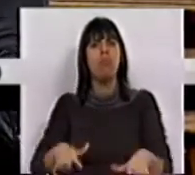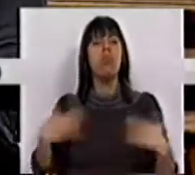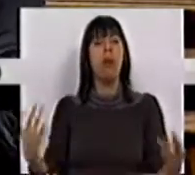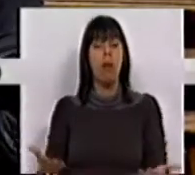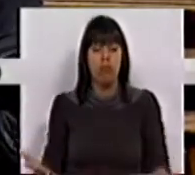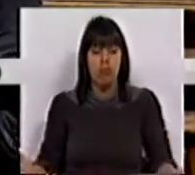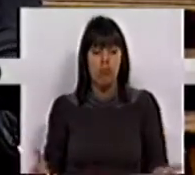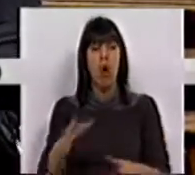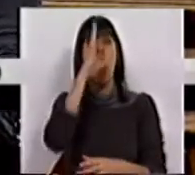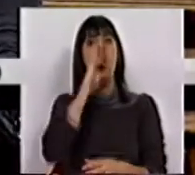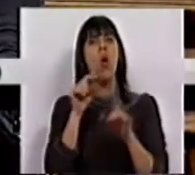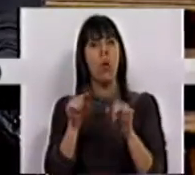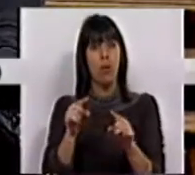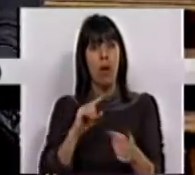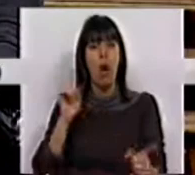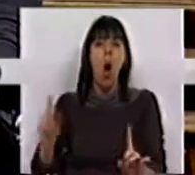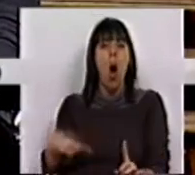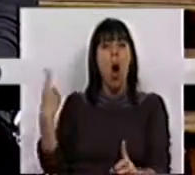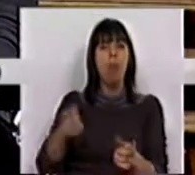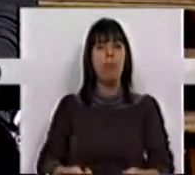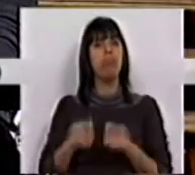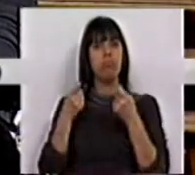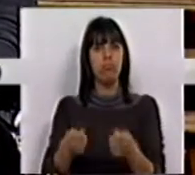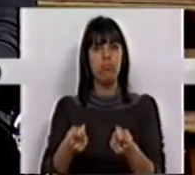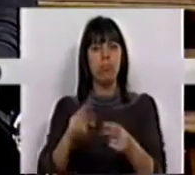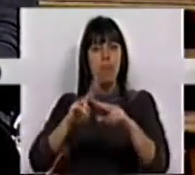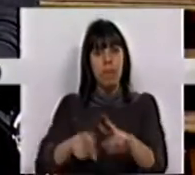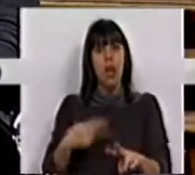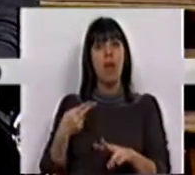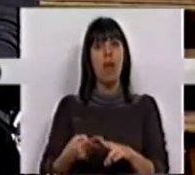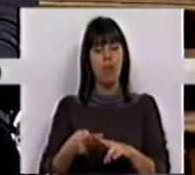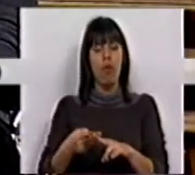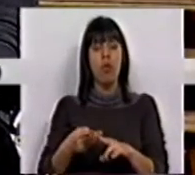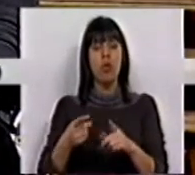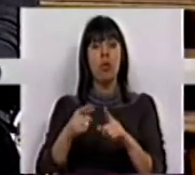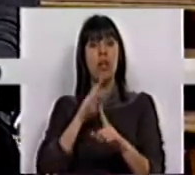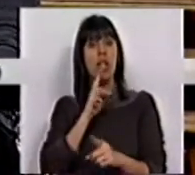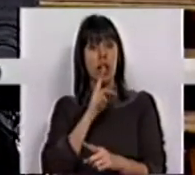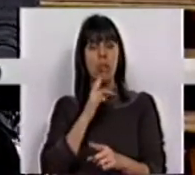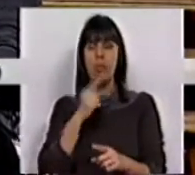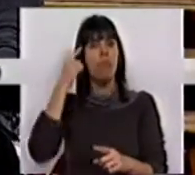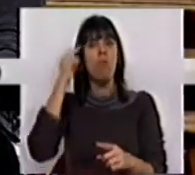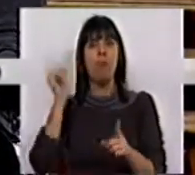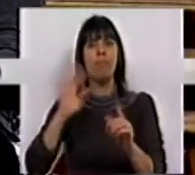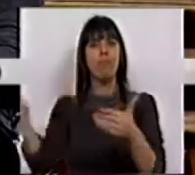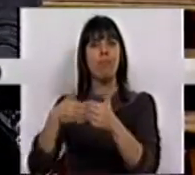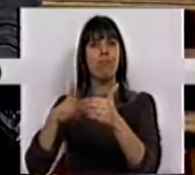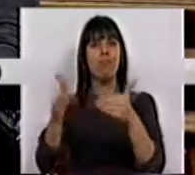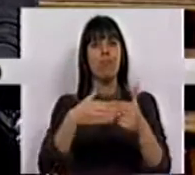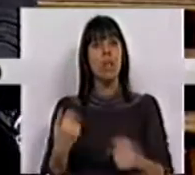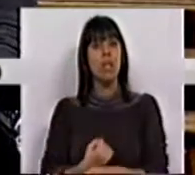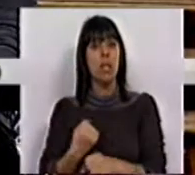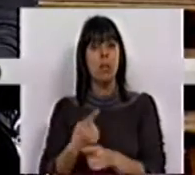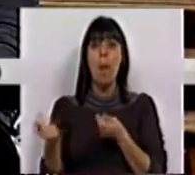Ministro? Porque o Governo, ao invés de apostar no reforço destes níveis de resposta, procede ao encerramento